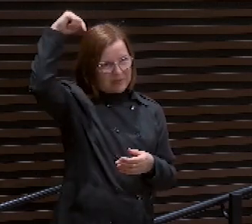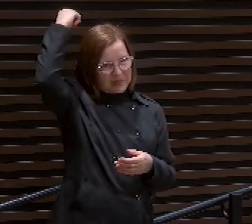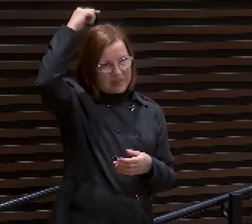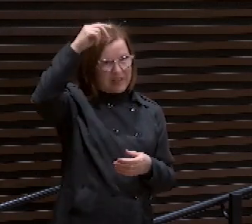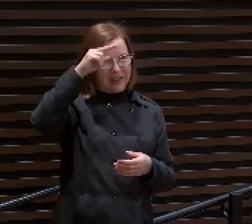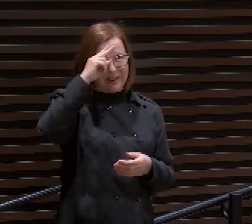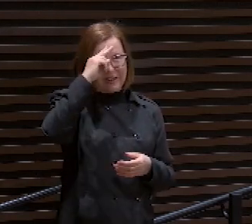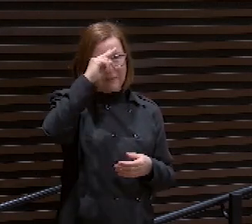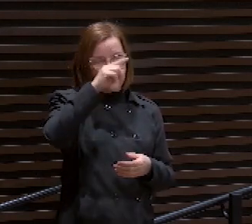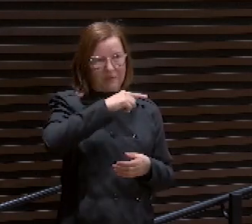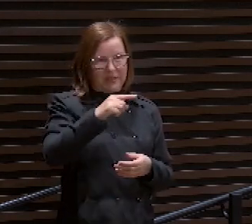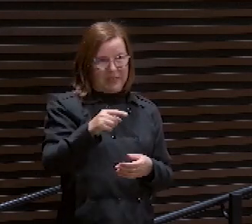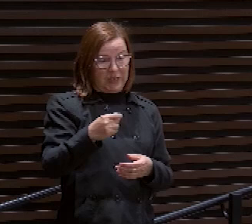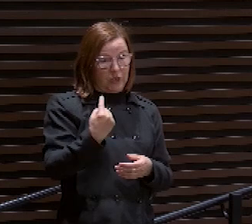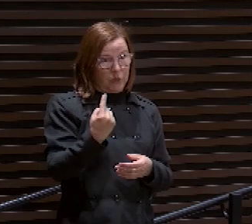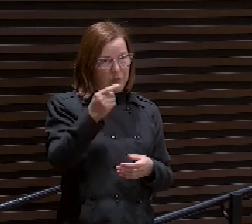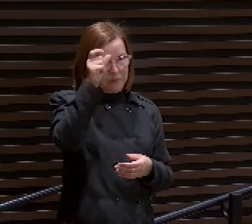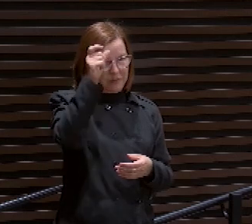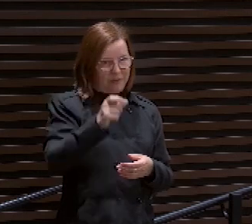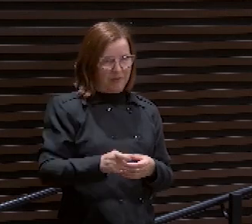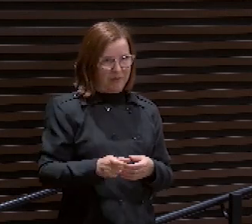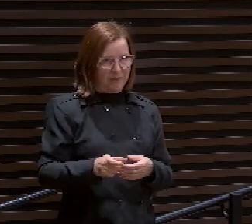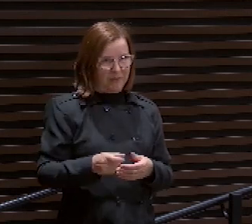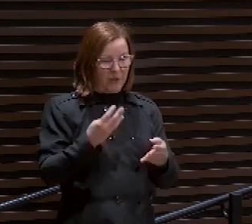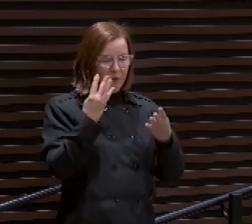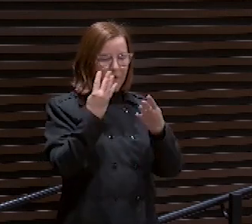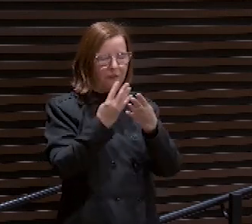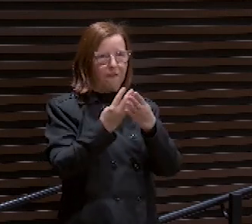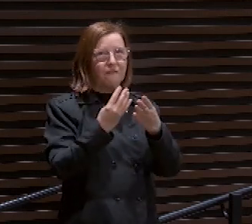confesse ao Senhor sua incapacidade em perdoá-la.